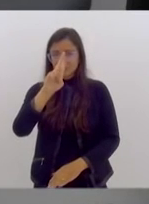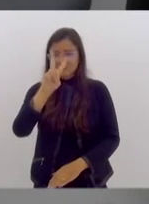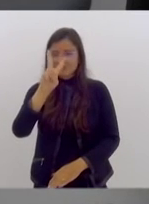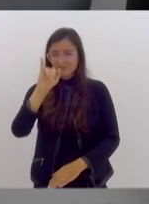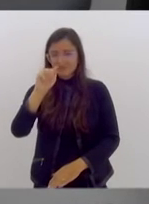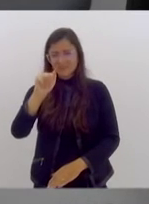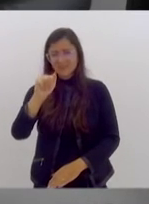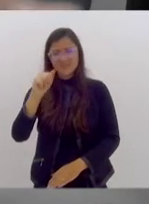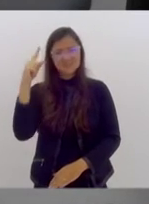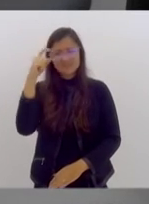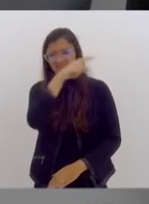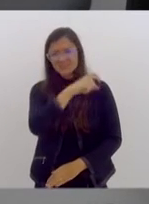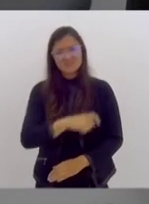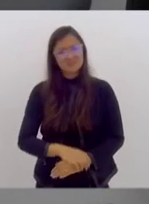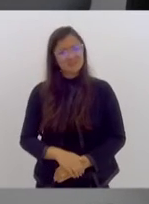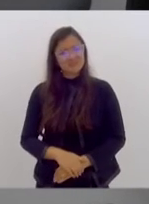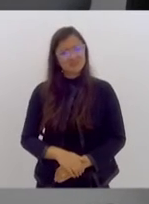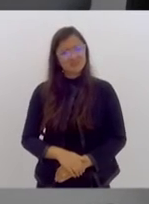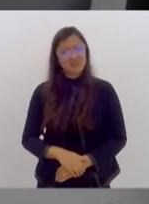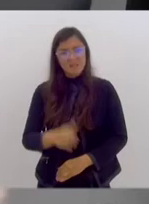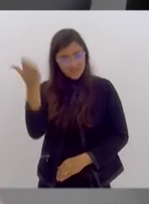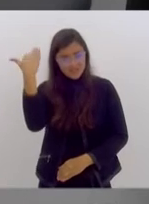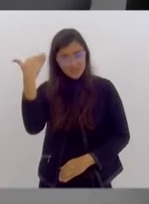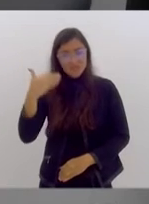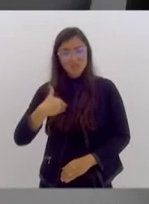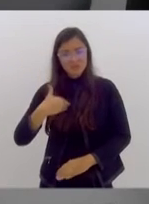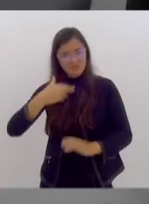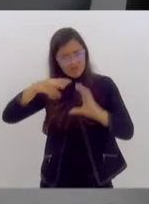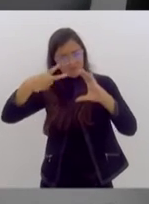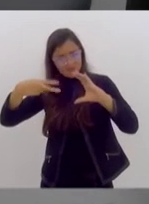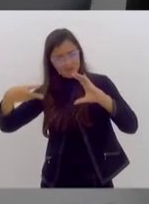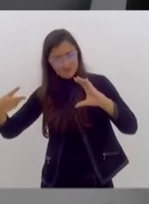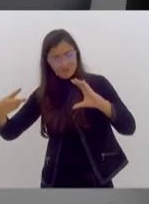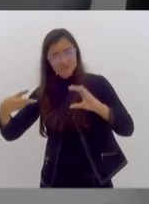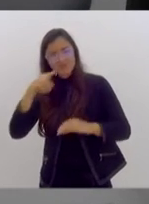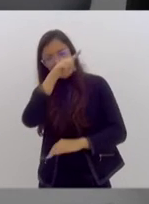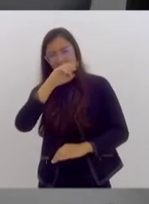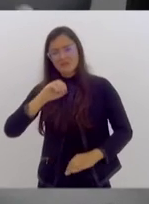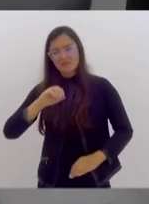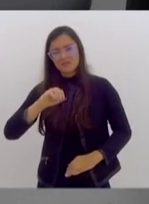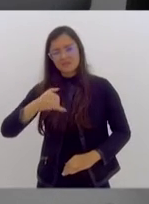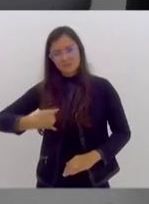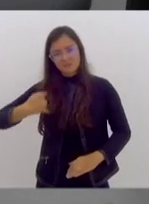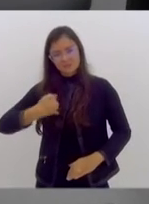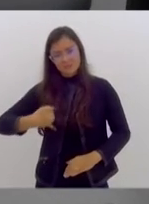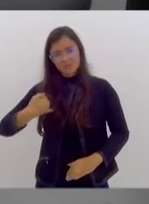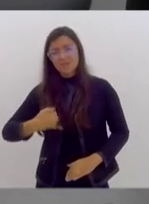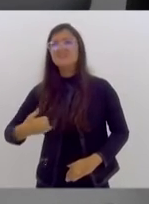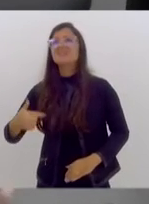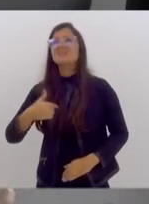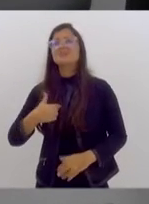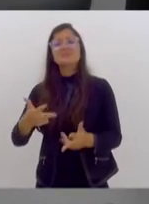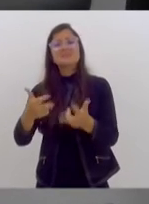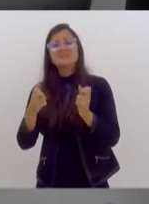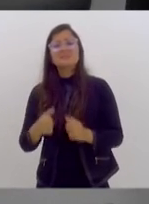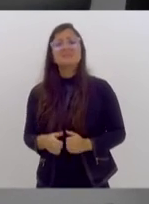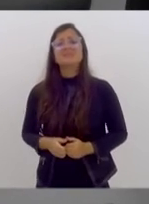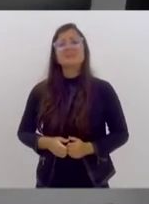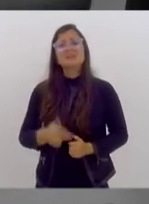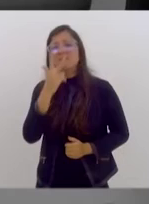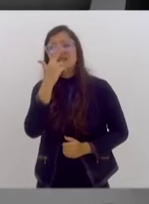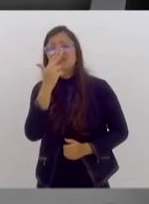voz não ecoava para poder cobrar diversos demandas e descaso